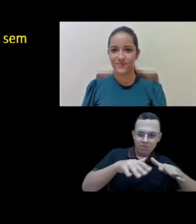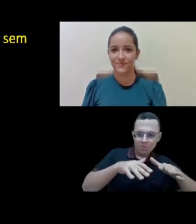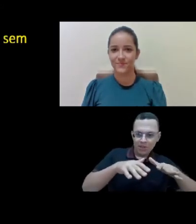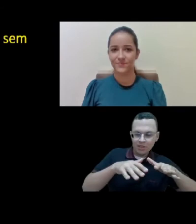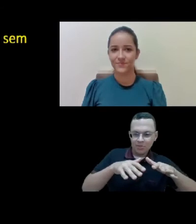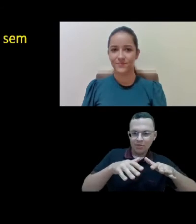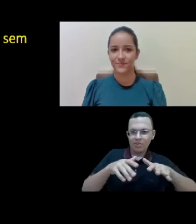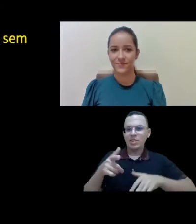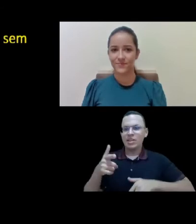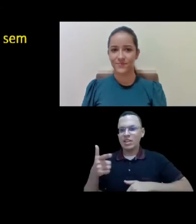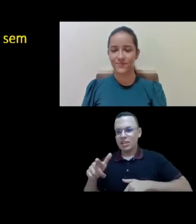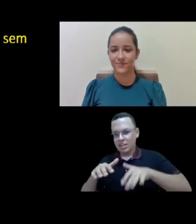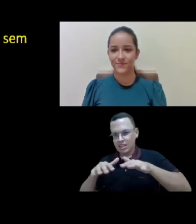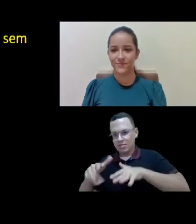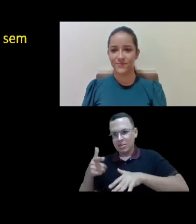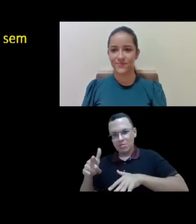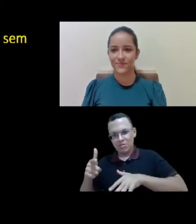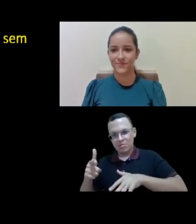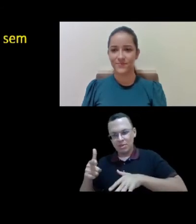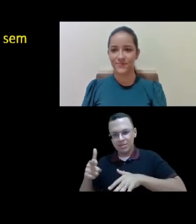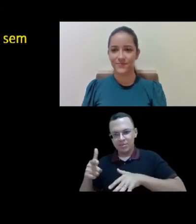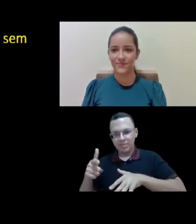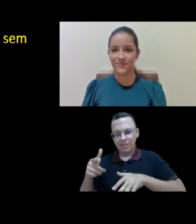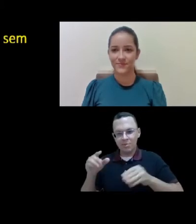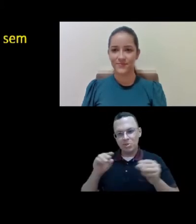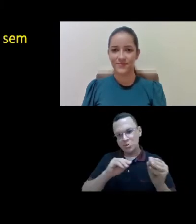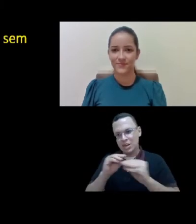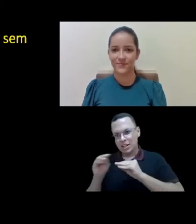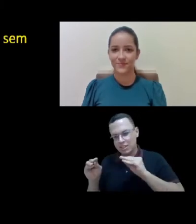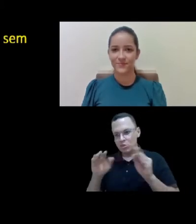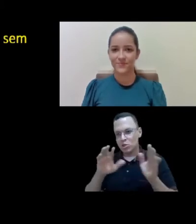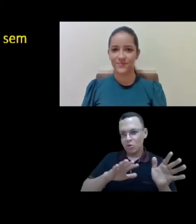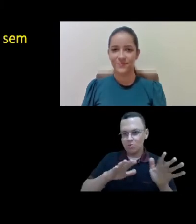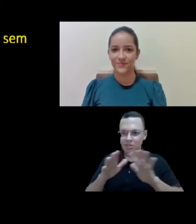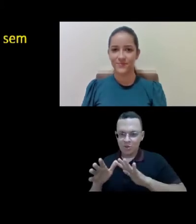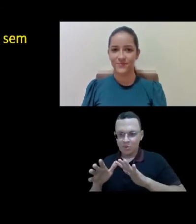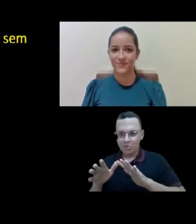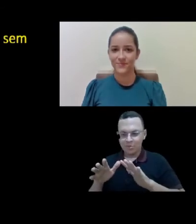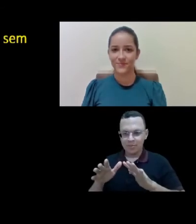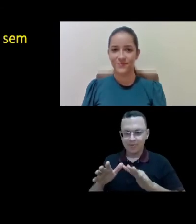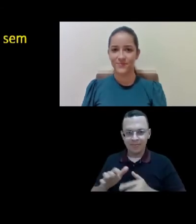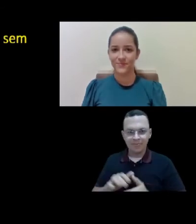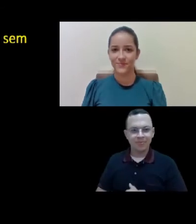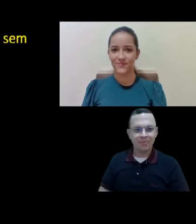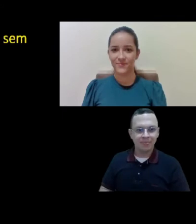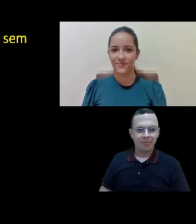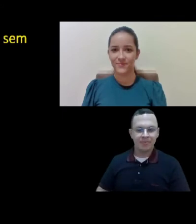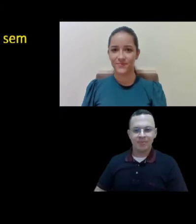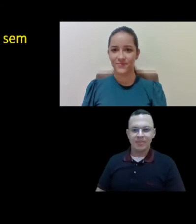tem movimento e que não tem movimento? Tá misturado, não só um nem só outro.